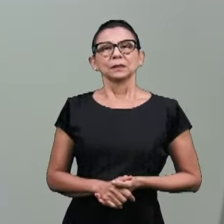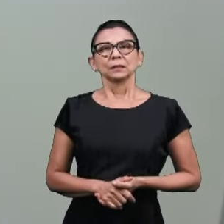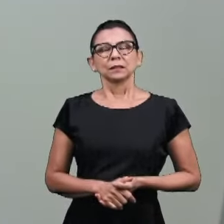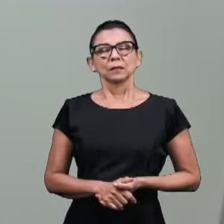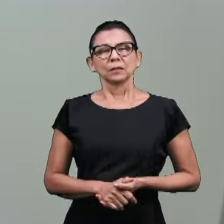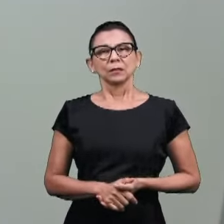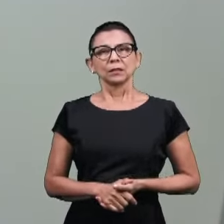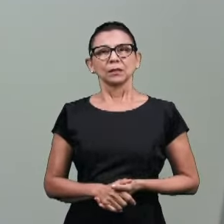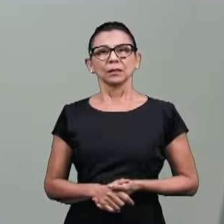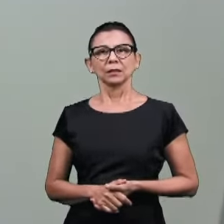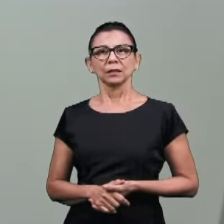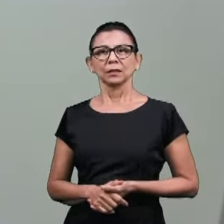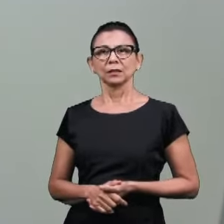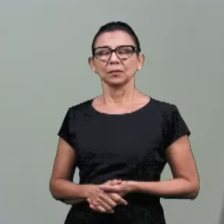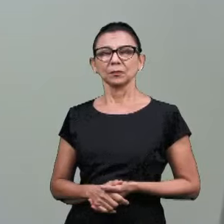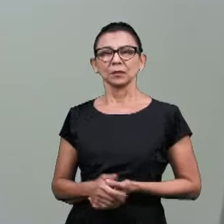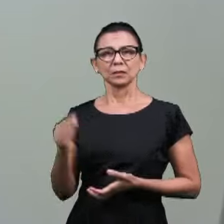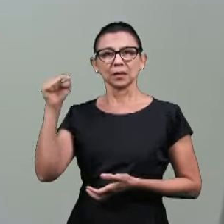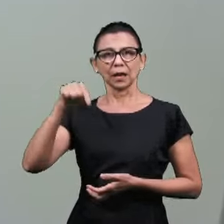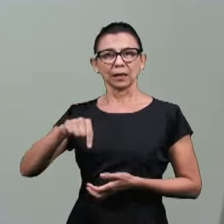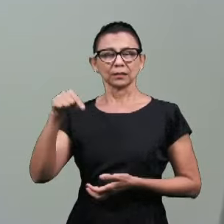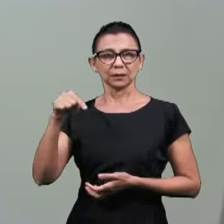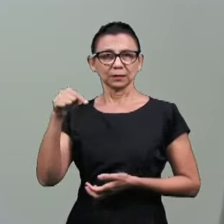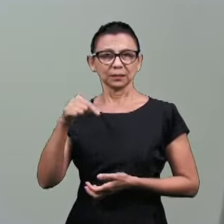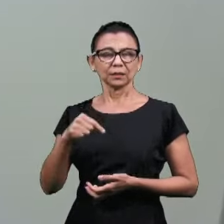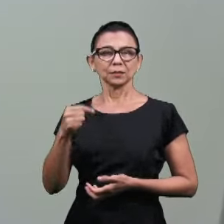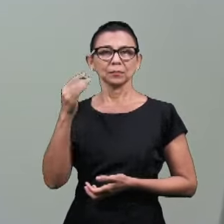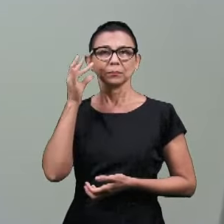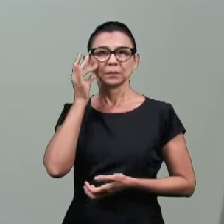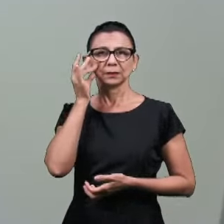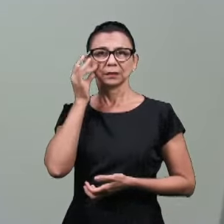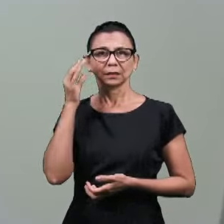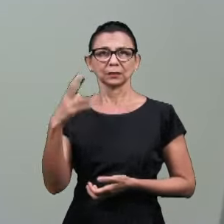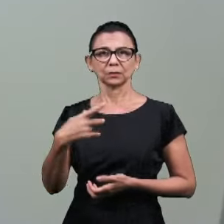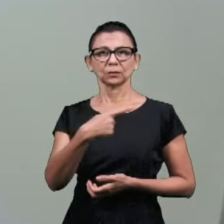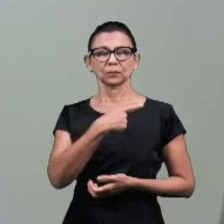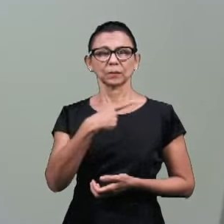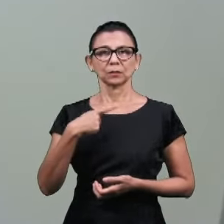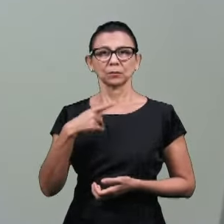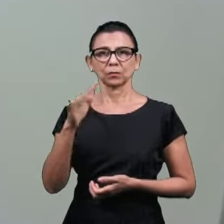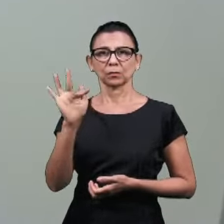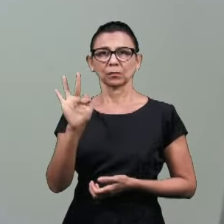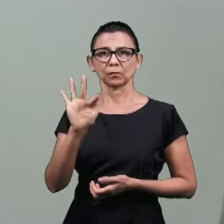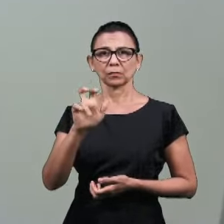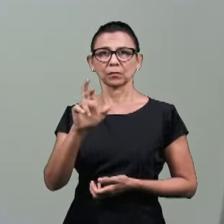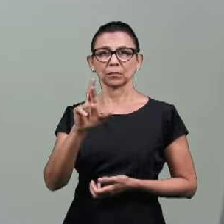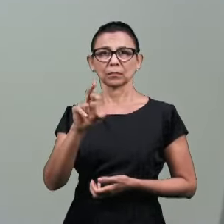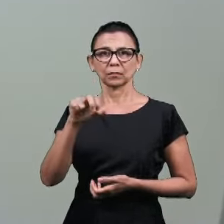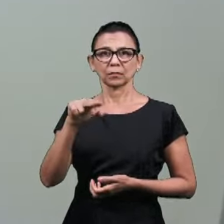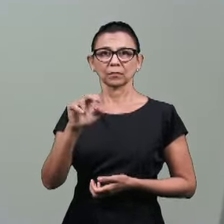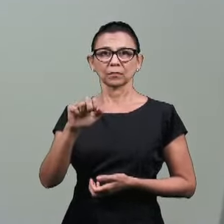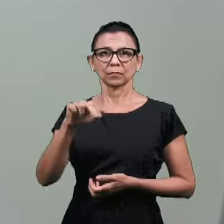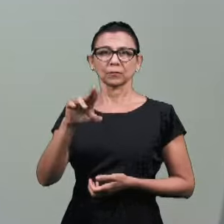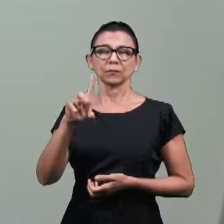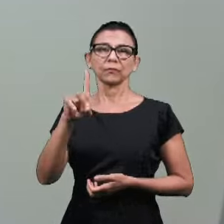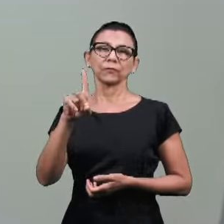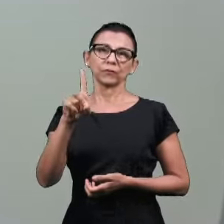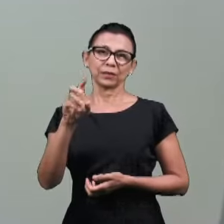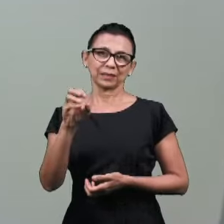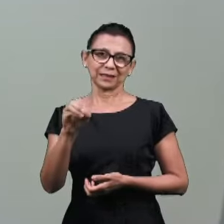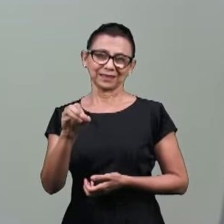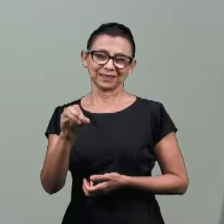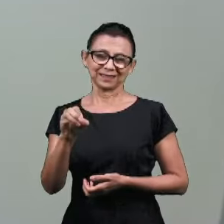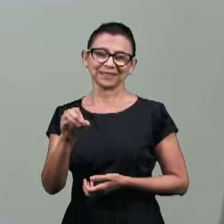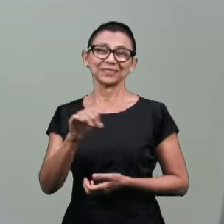nessa transmissão pelas nossas plataformas digitais, pastor Fernando Almeida, mais uma vez atendendo, solicitando aí o nosso pedido, o